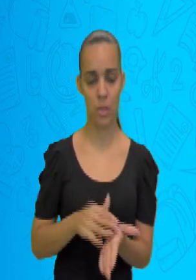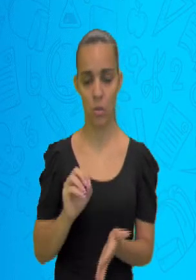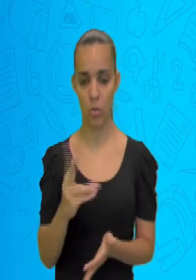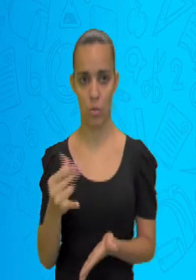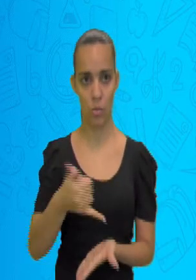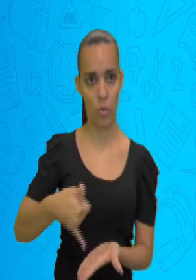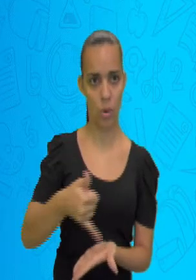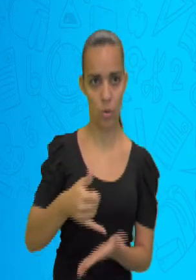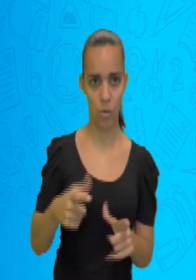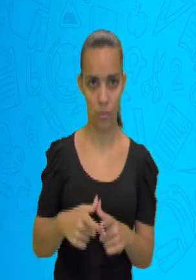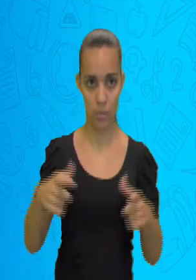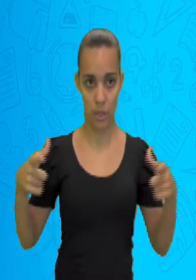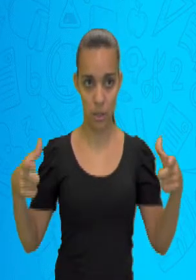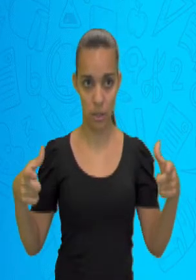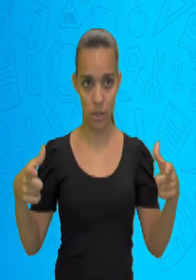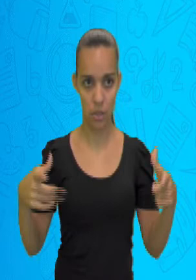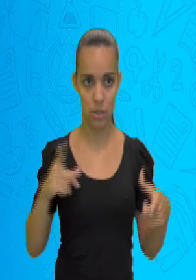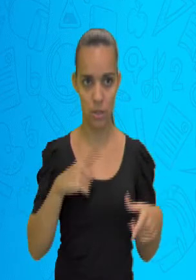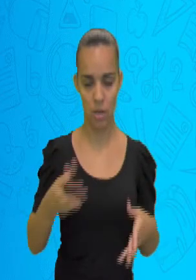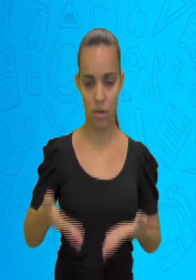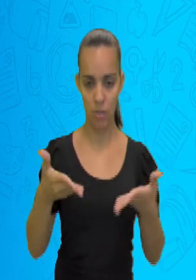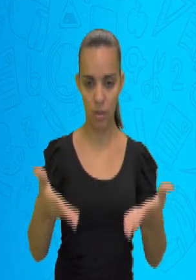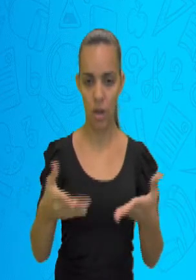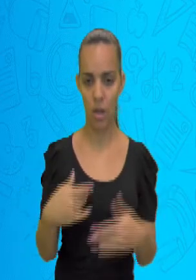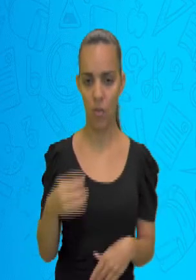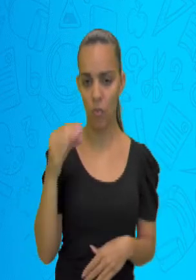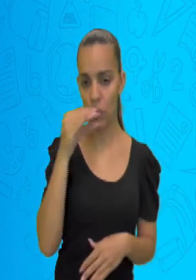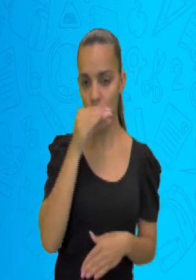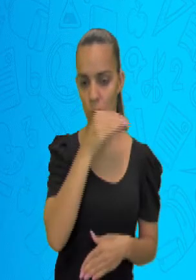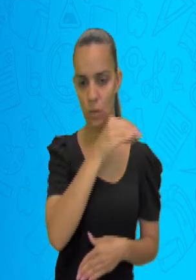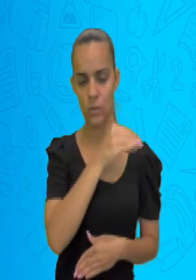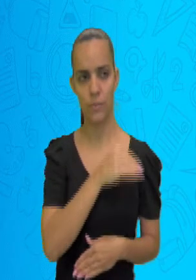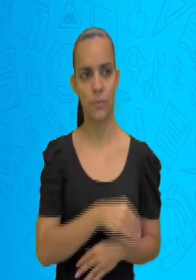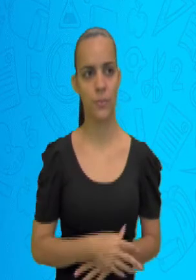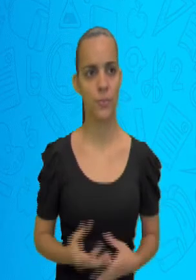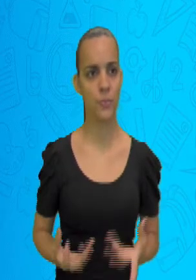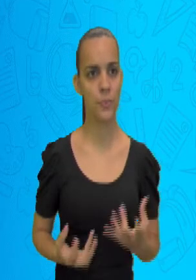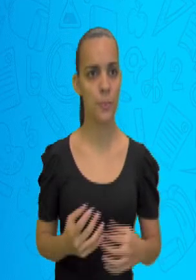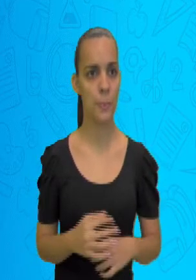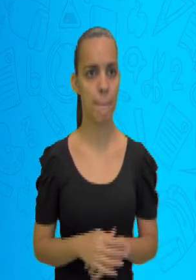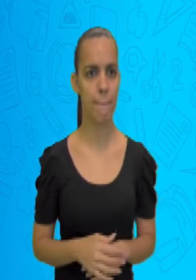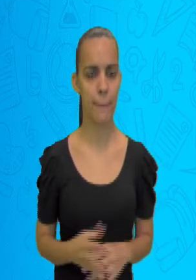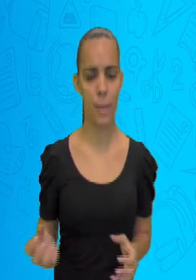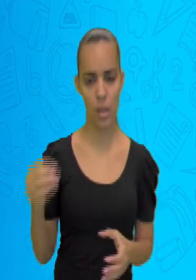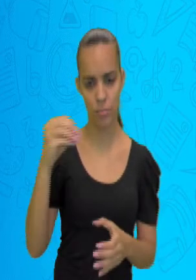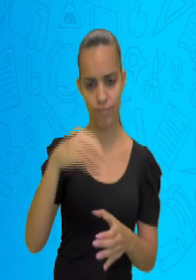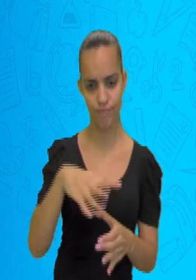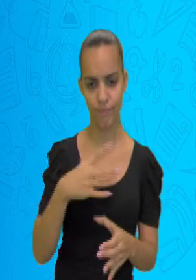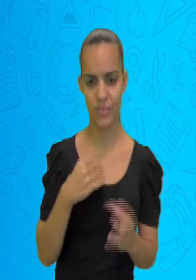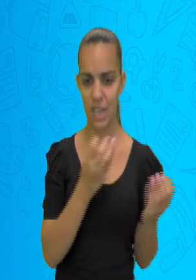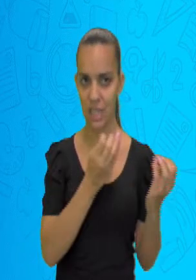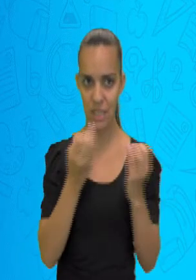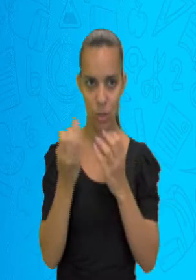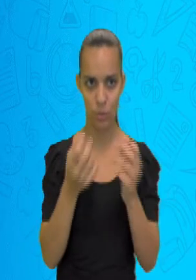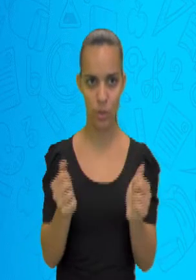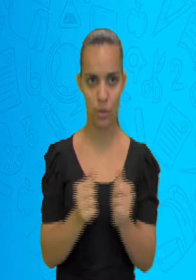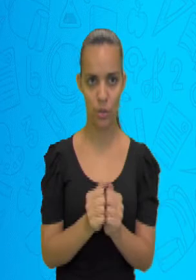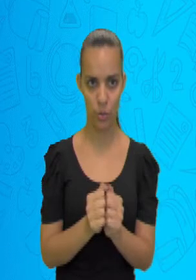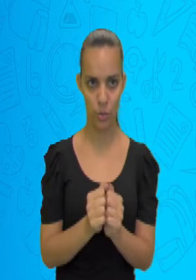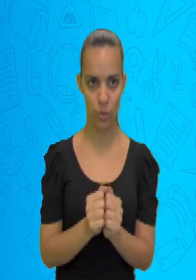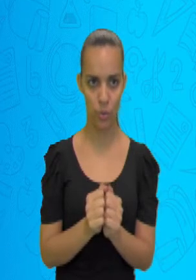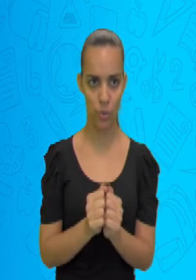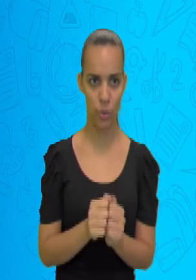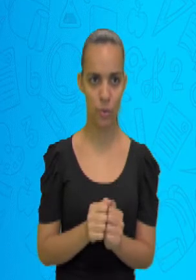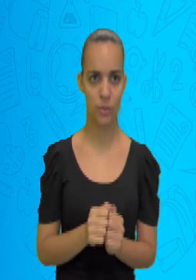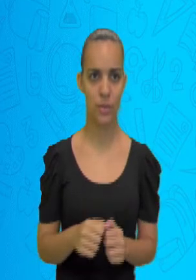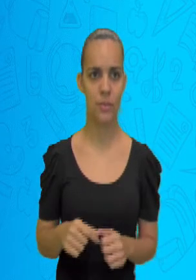grande e leve ao fogo forte. Junte o milho e mexa sem parar.